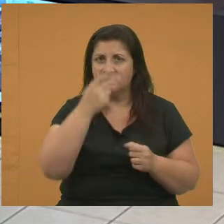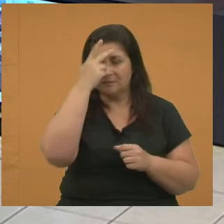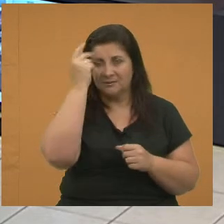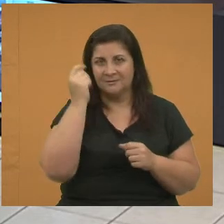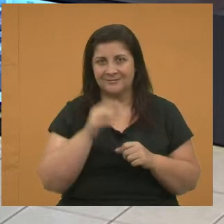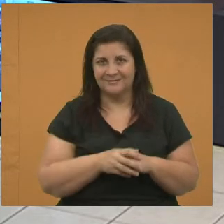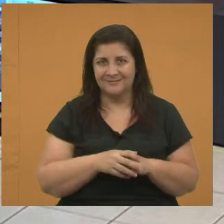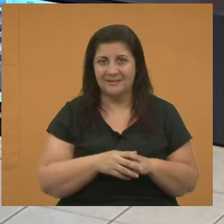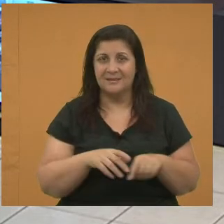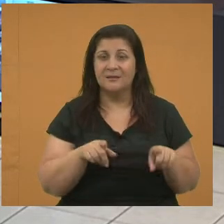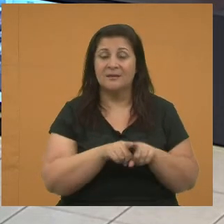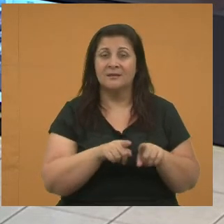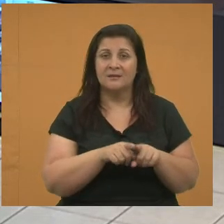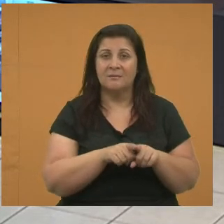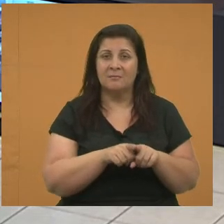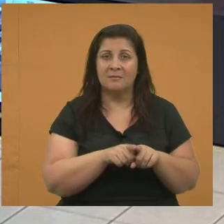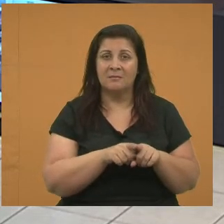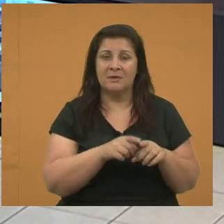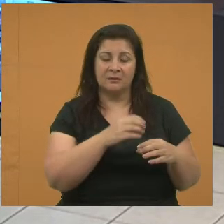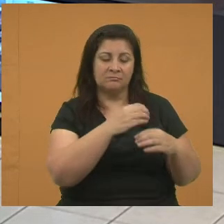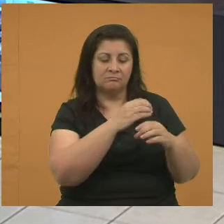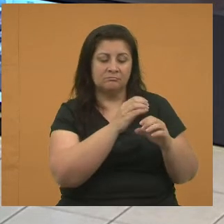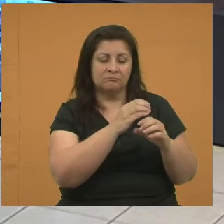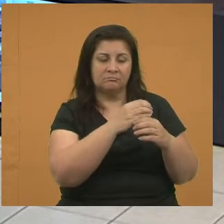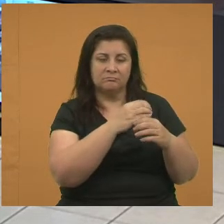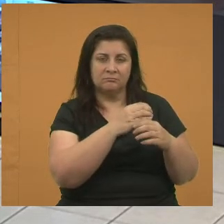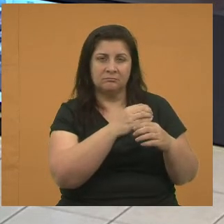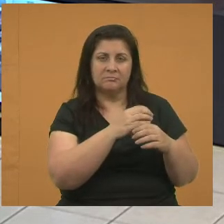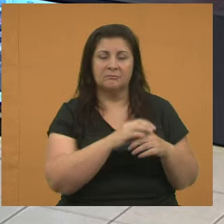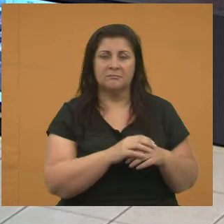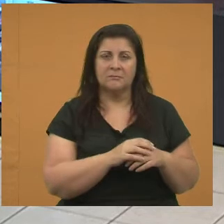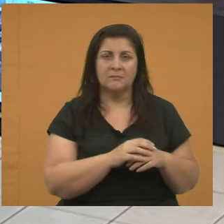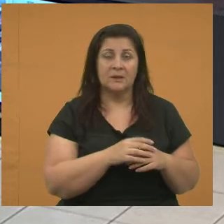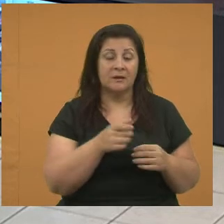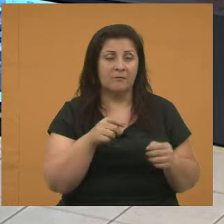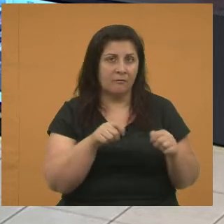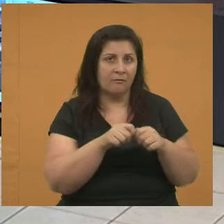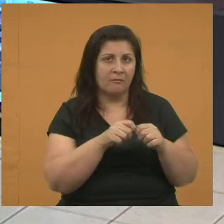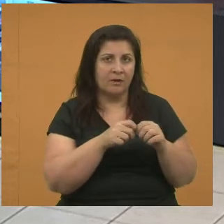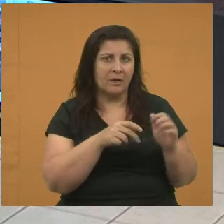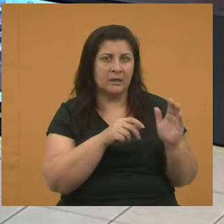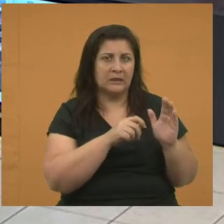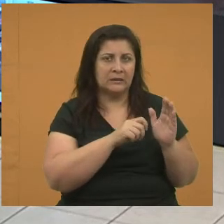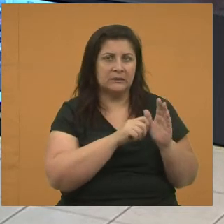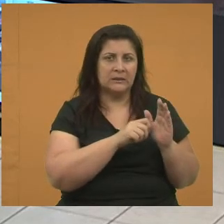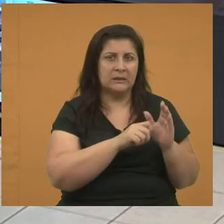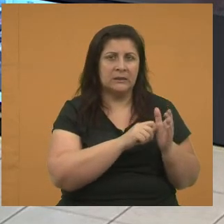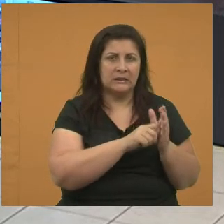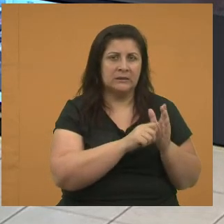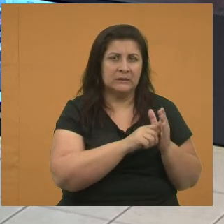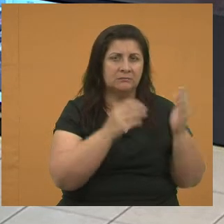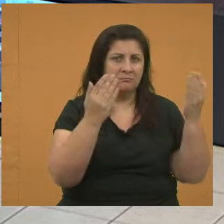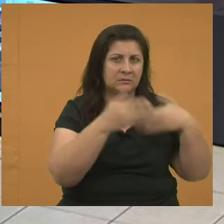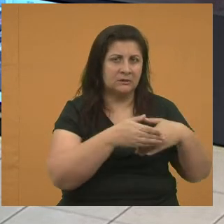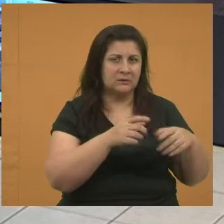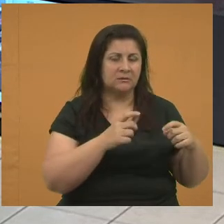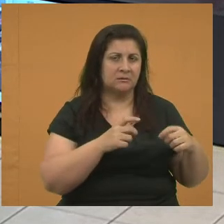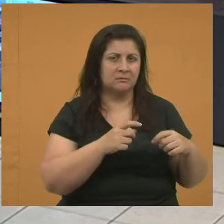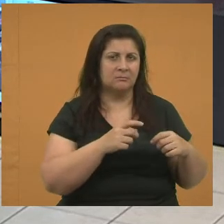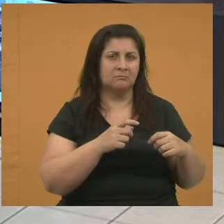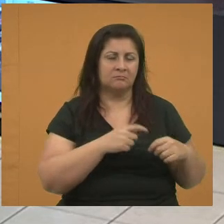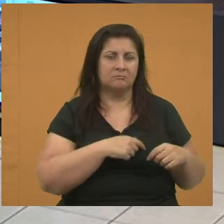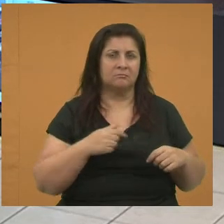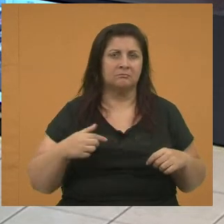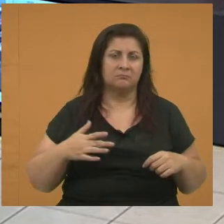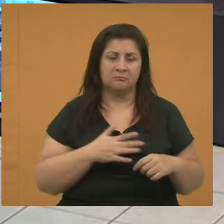Centro de Análise Clínica de Jacareí, que acolhe todas as pessoas que vão lá com enfermidade, e nós sabemos o quanto é